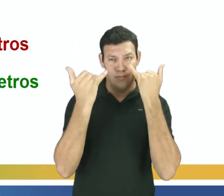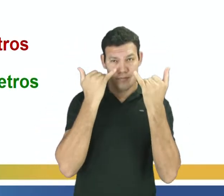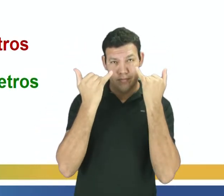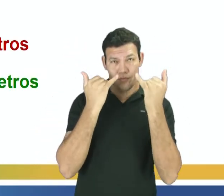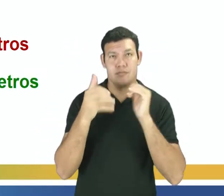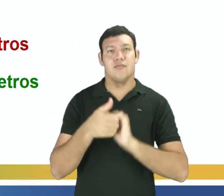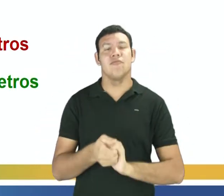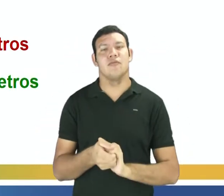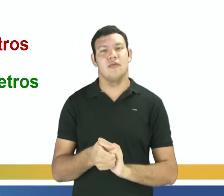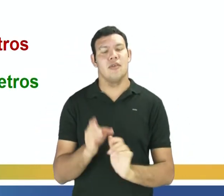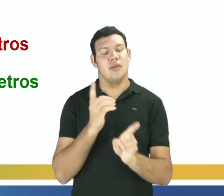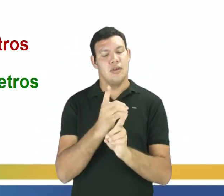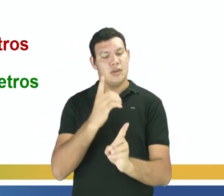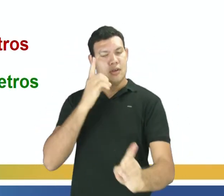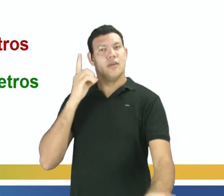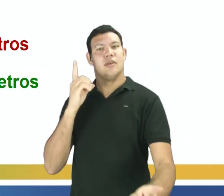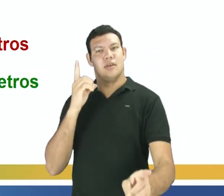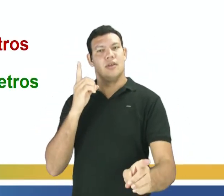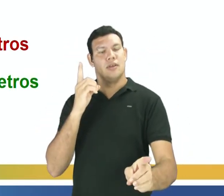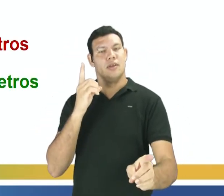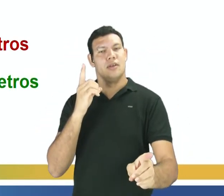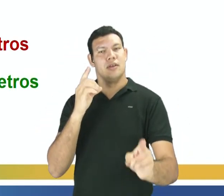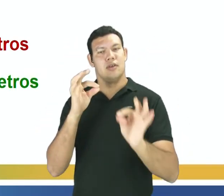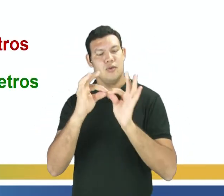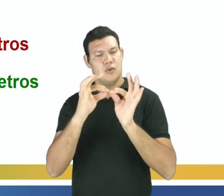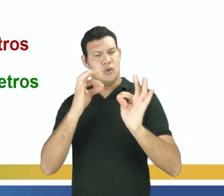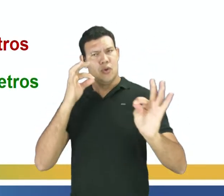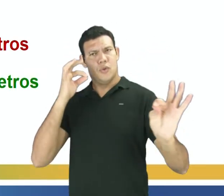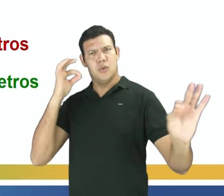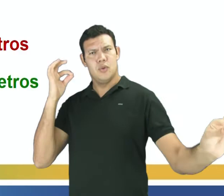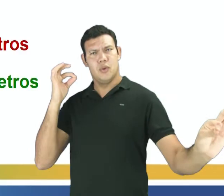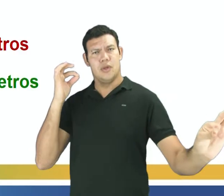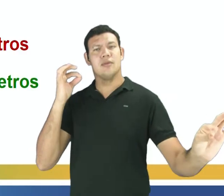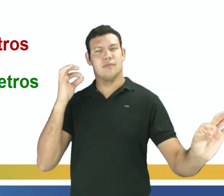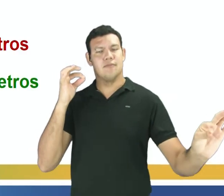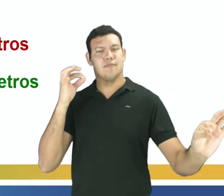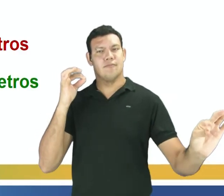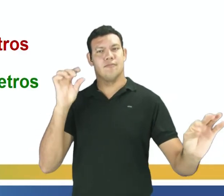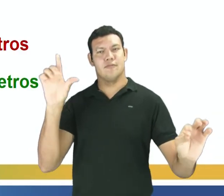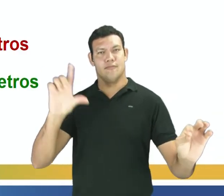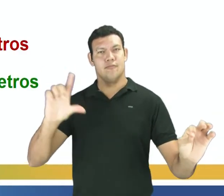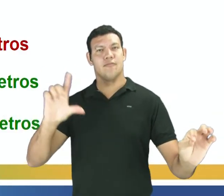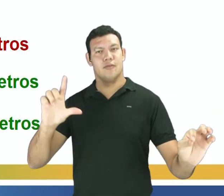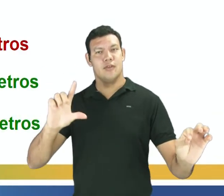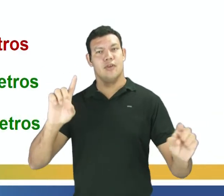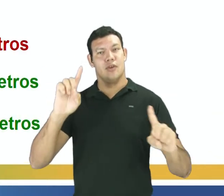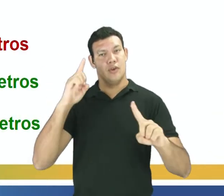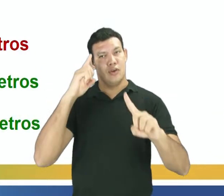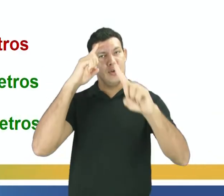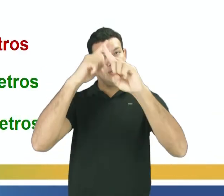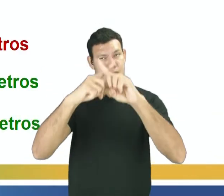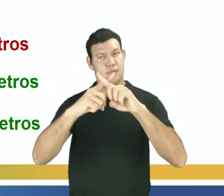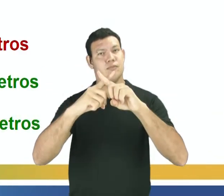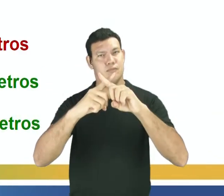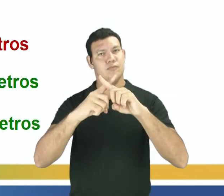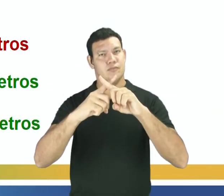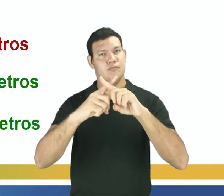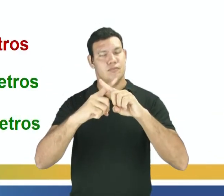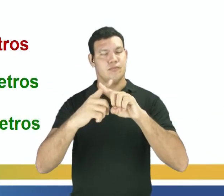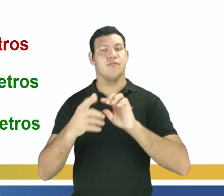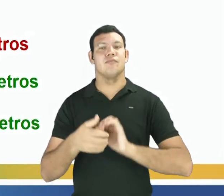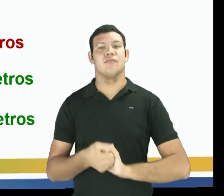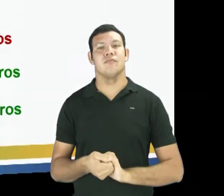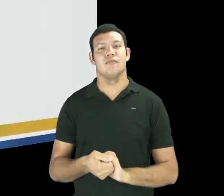caso, descobrindo a distância percorrida de 1 litro, basta fazer a multiplicação. Então, bem